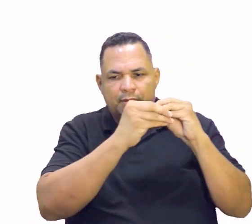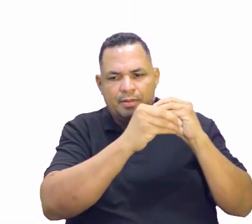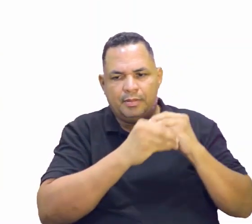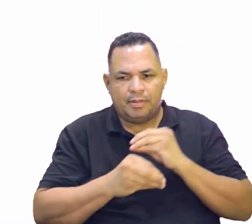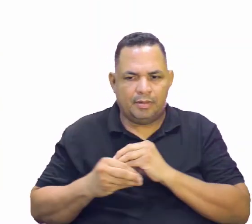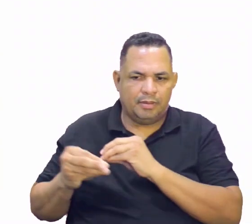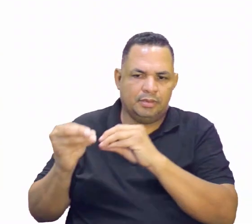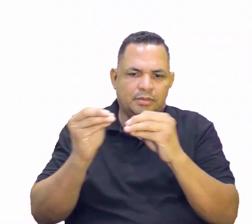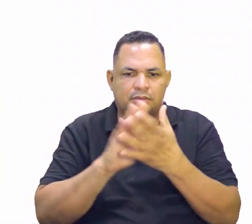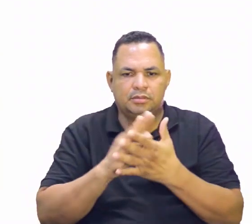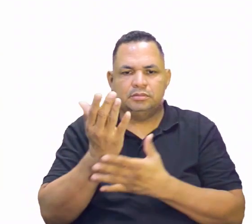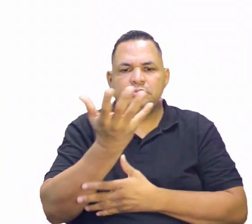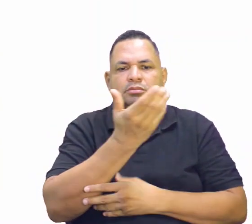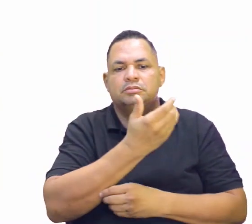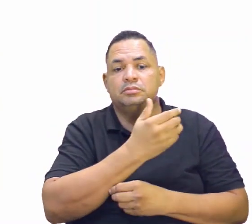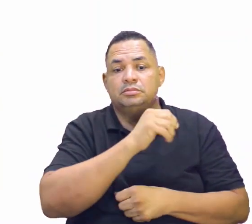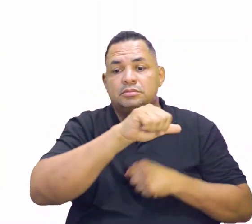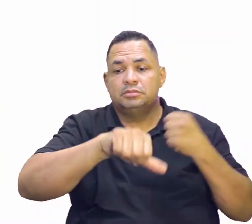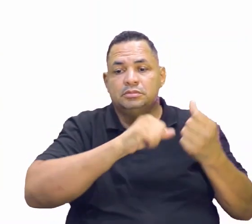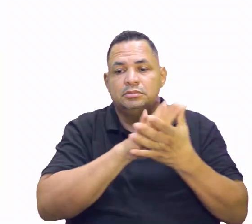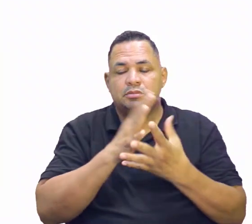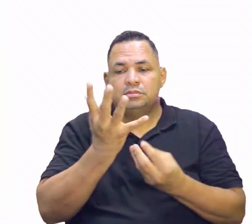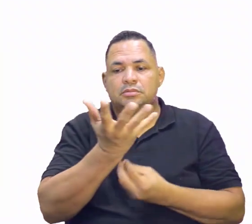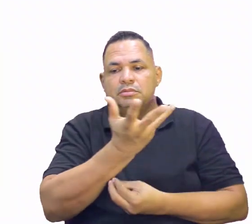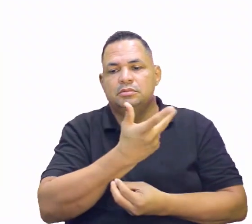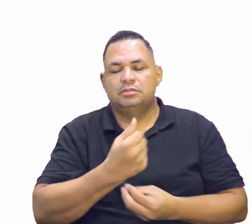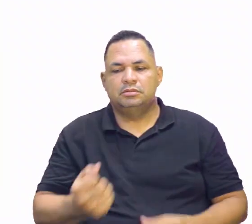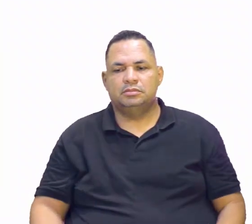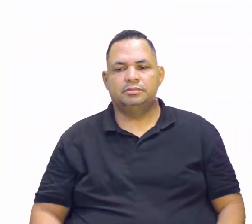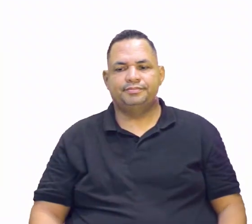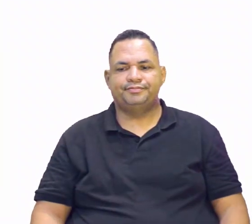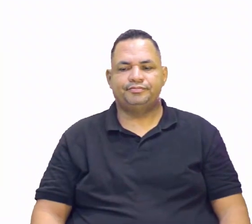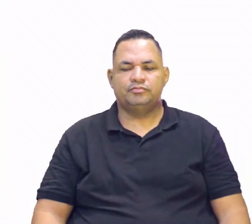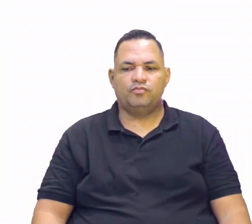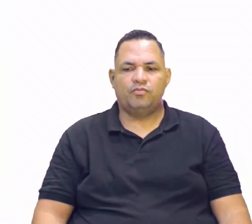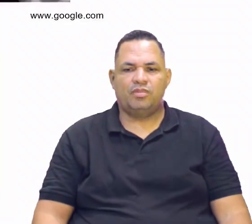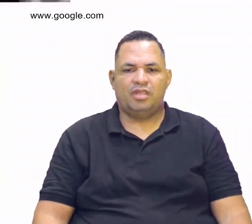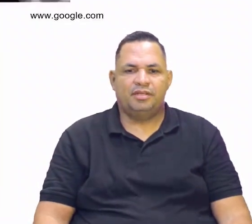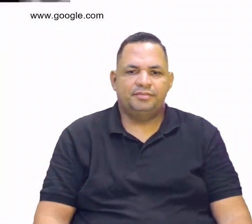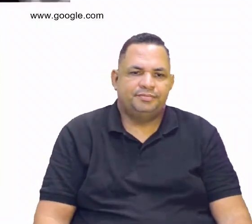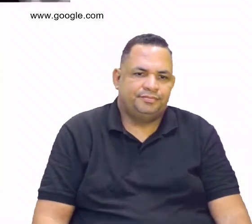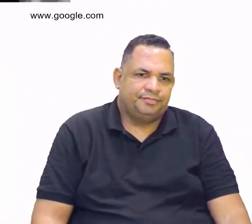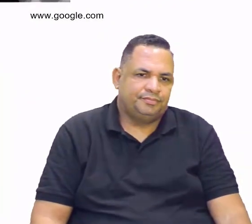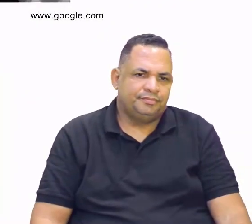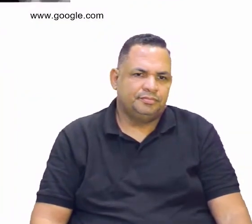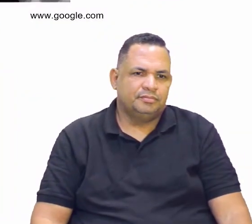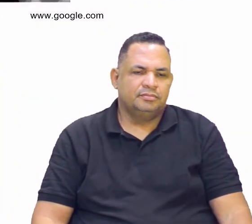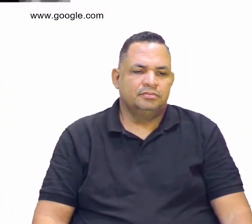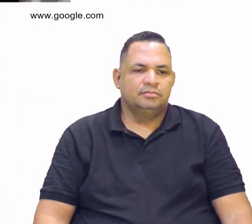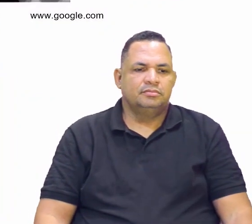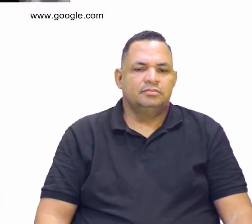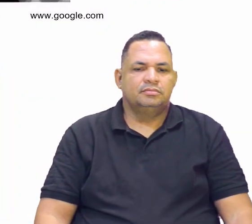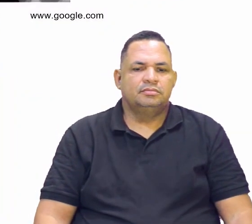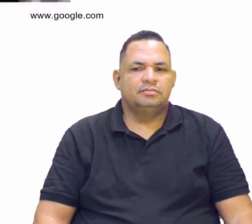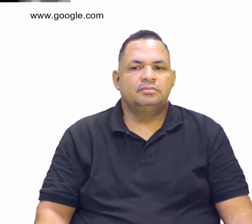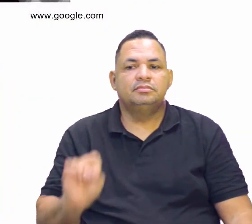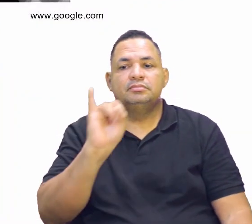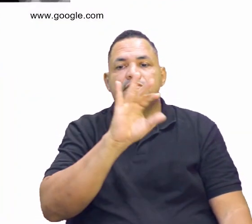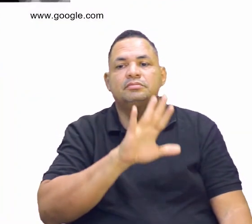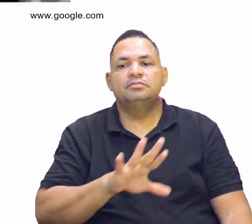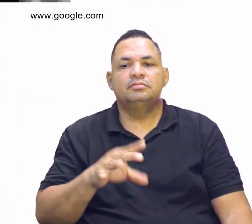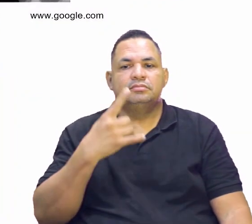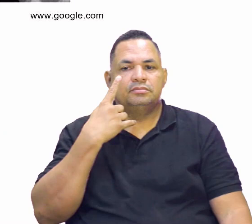pronto, virou arte. São as marcas do dadaísmo, ok? E aí vejam aqui, olha as